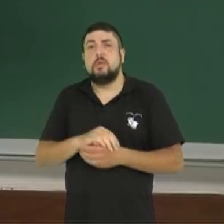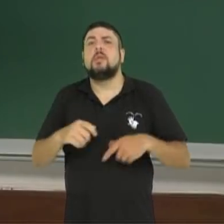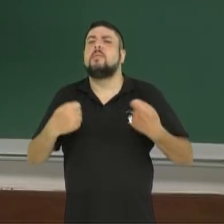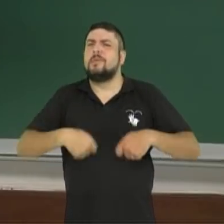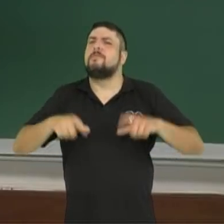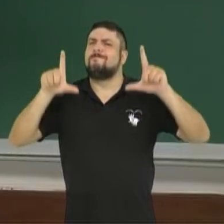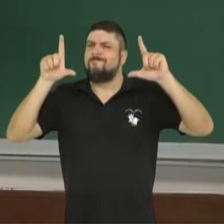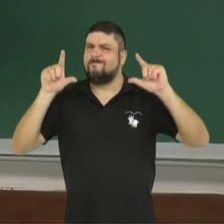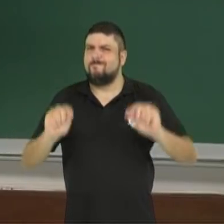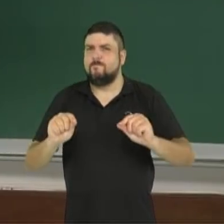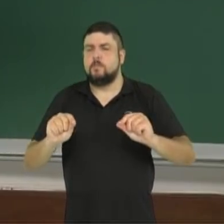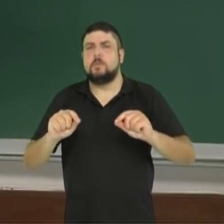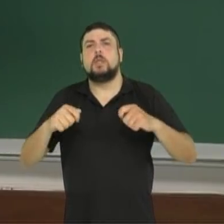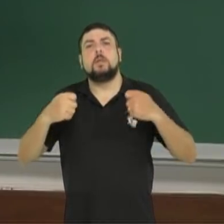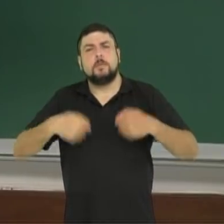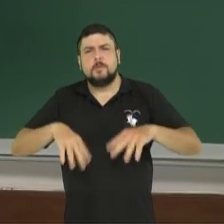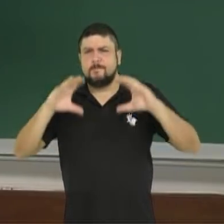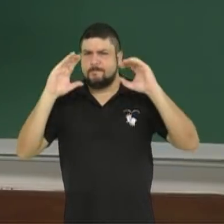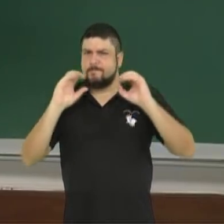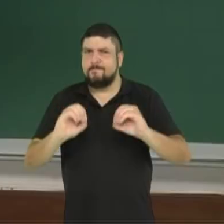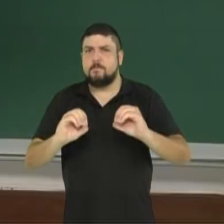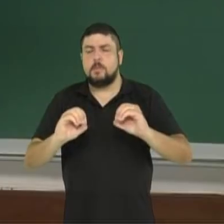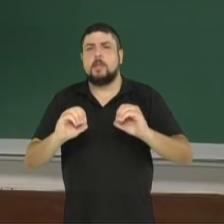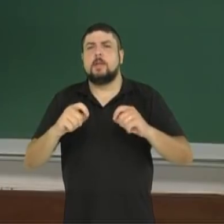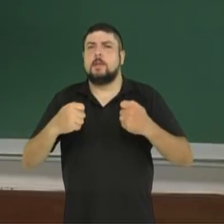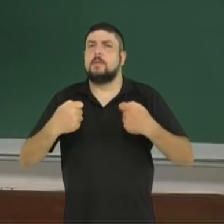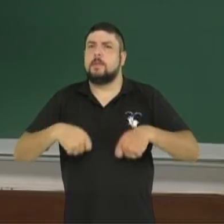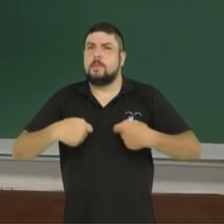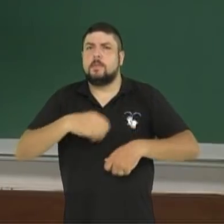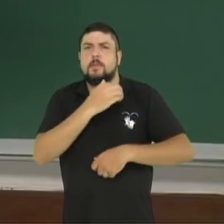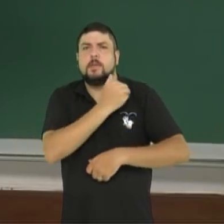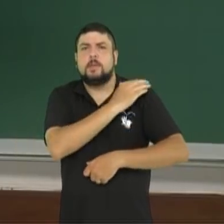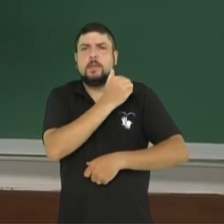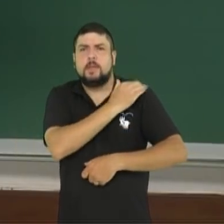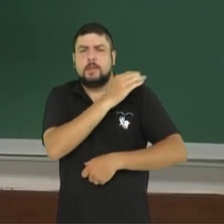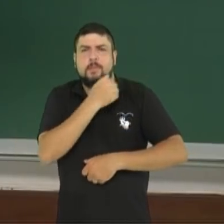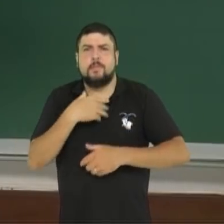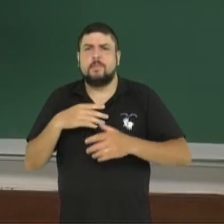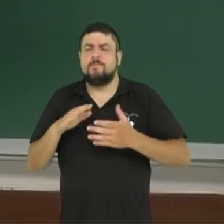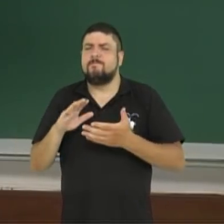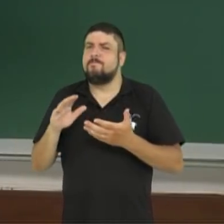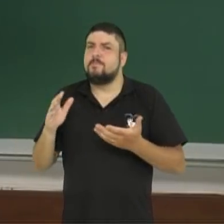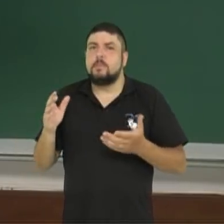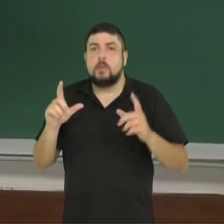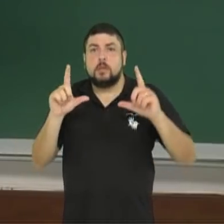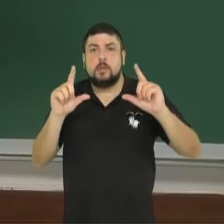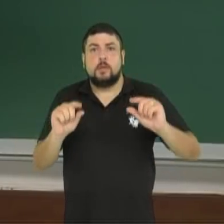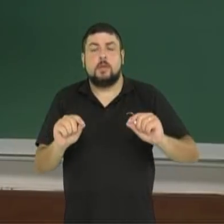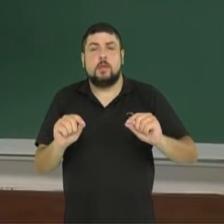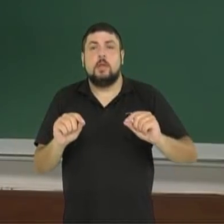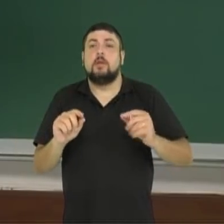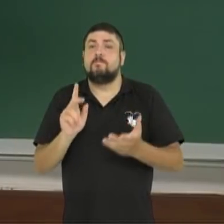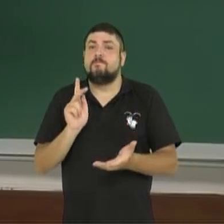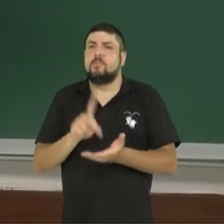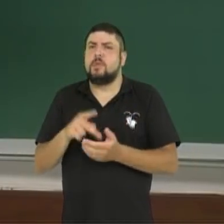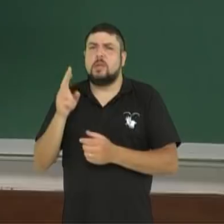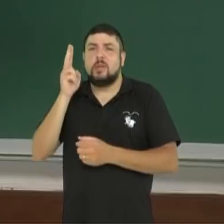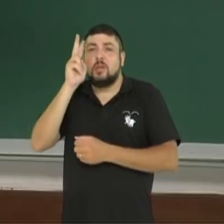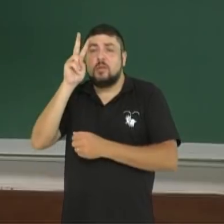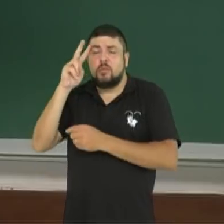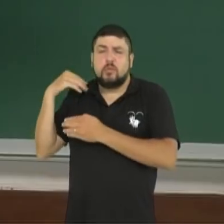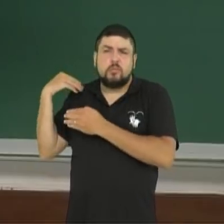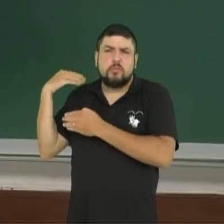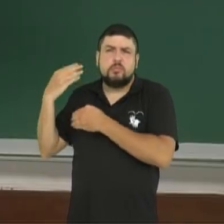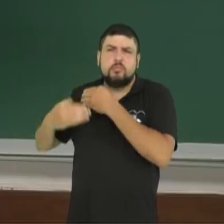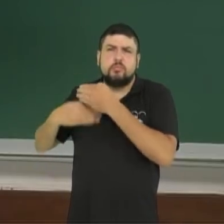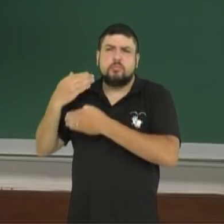e banir, excluir isso, eliminar esse racismo é uma condição histórica que ainda vai anos para a gente